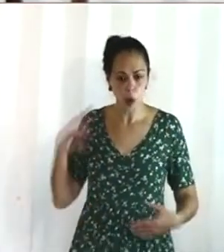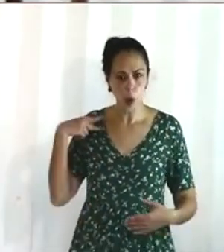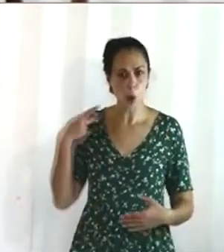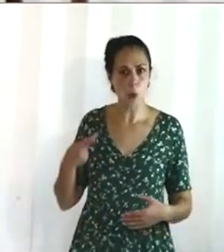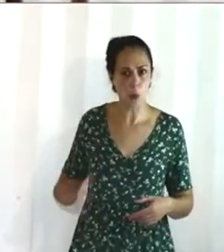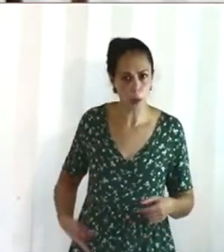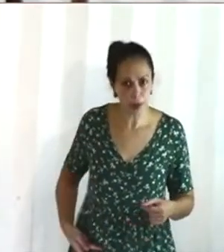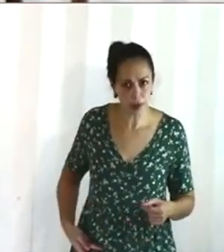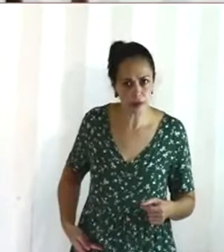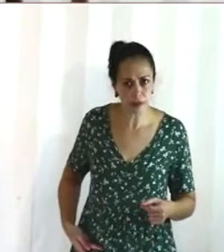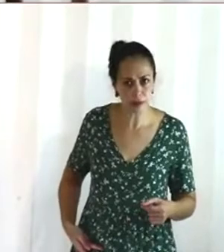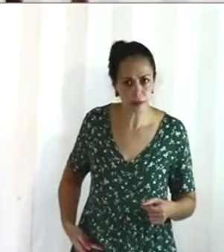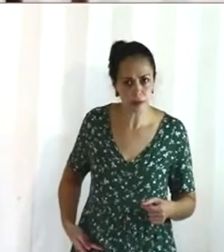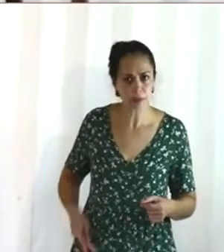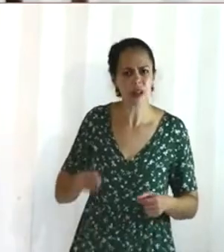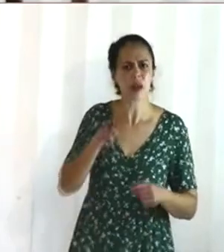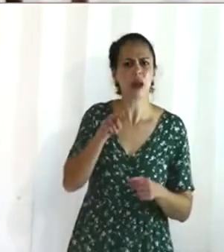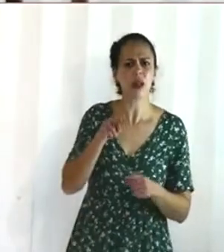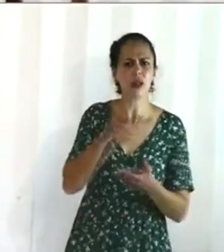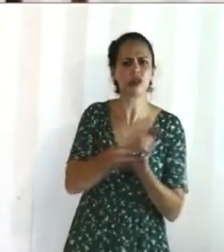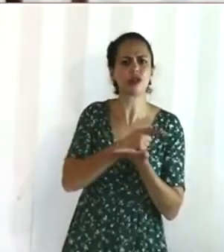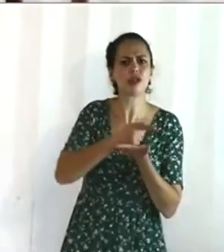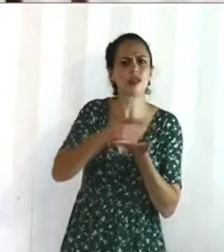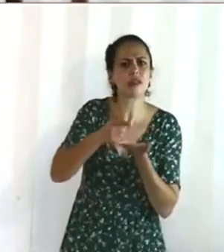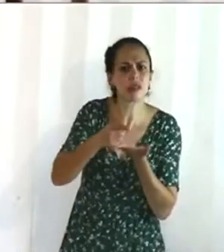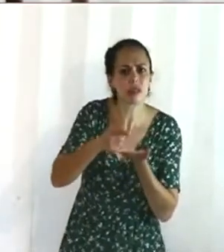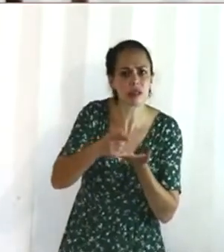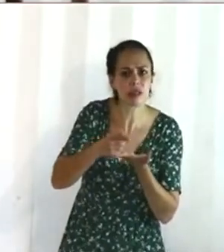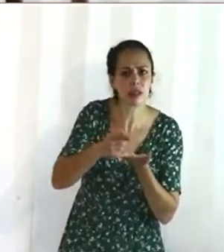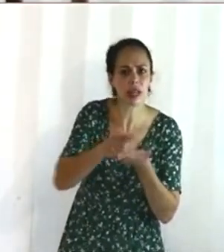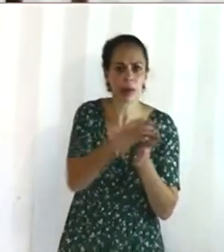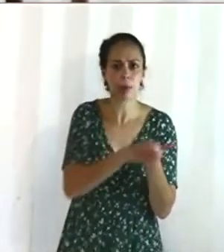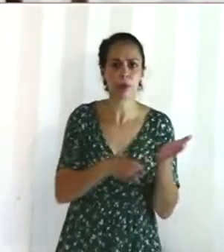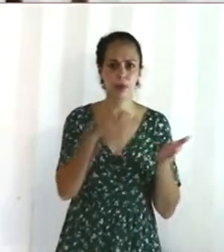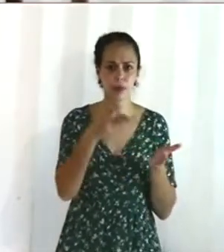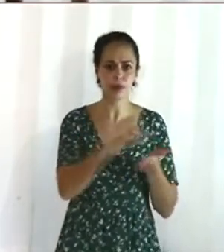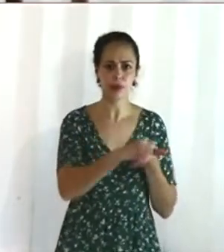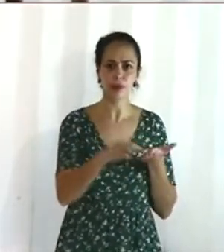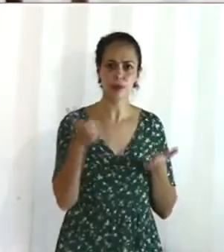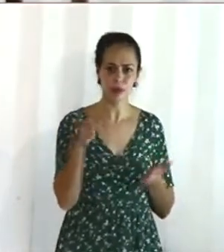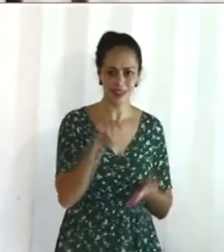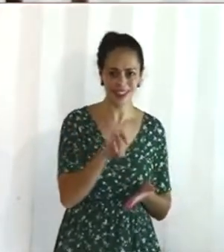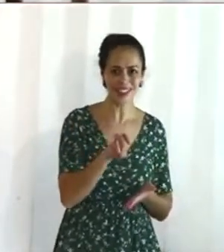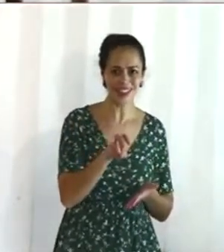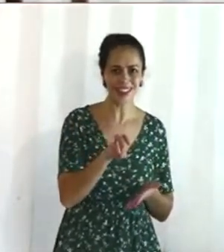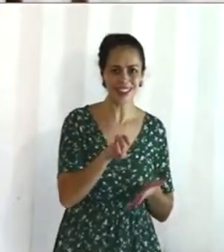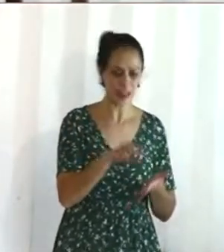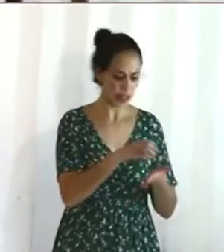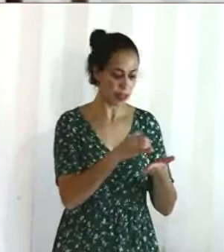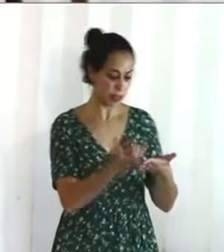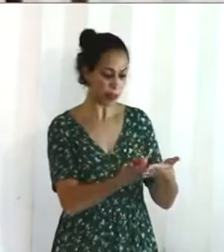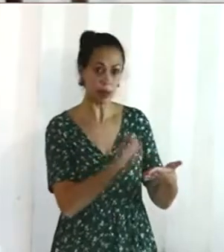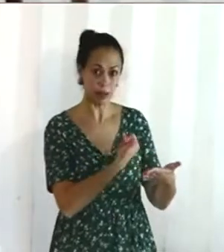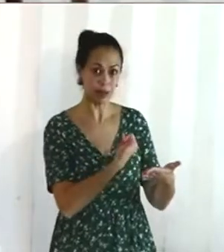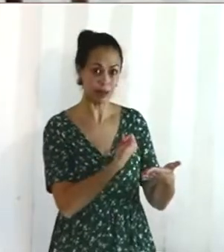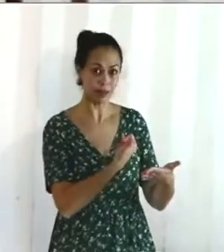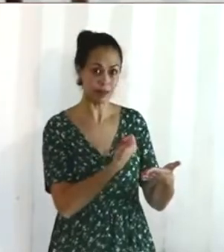Gênesis 3,15 prometeu. E depois nós perguntamos o porquê que ele precisava também ser